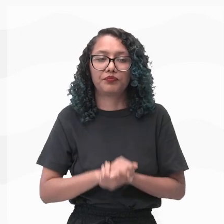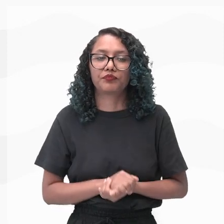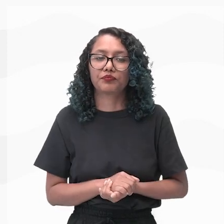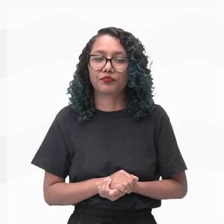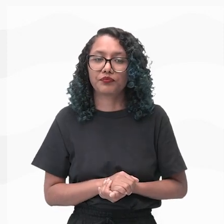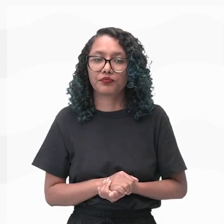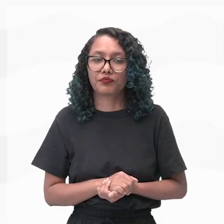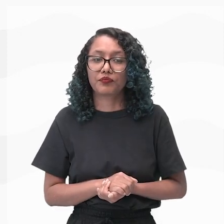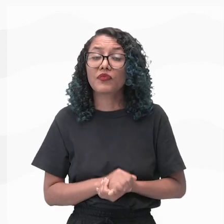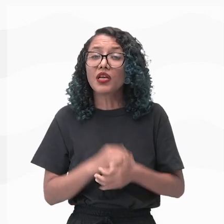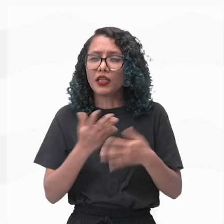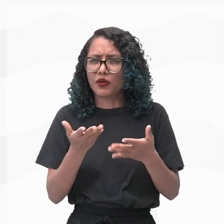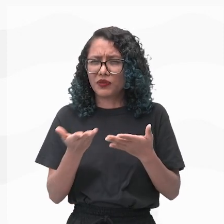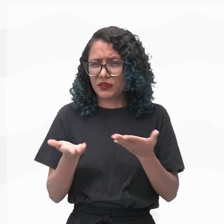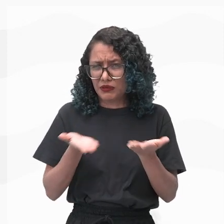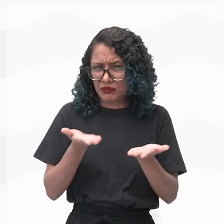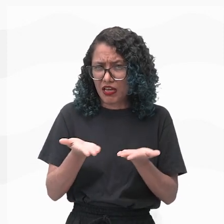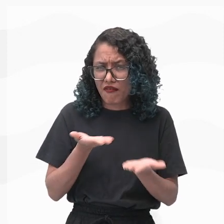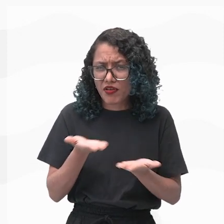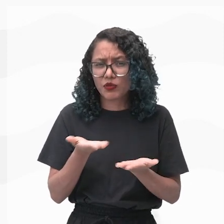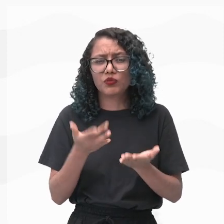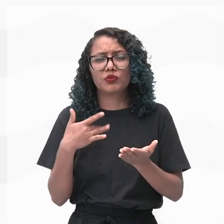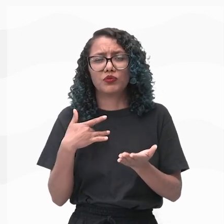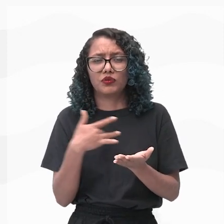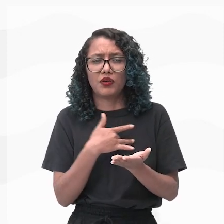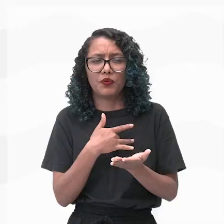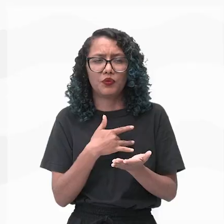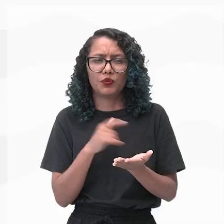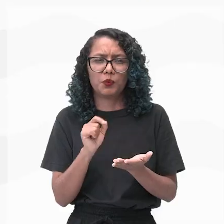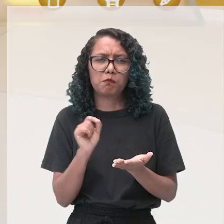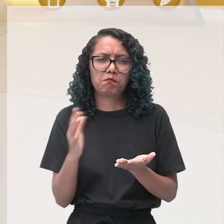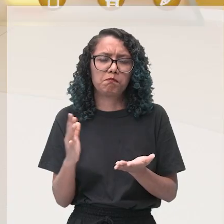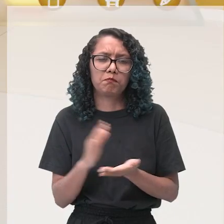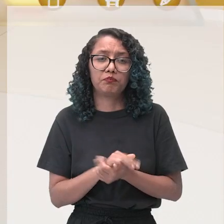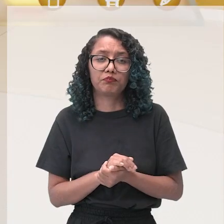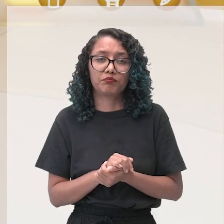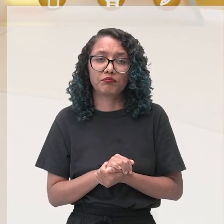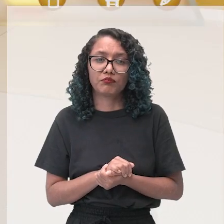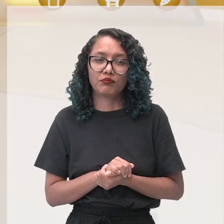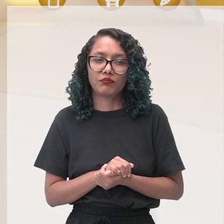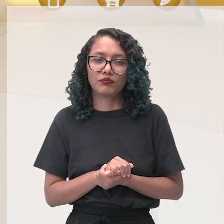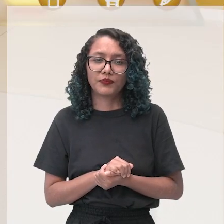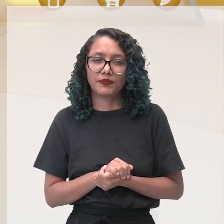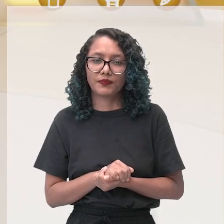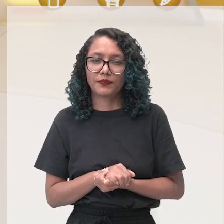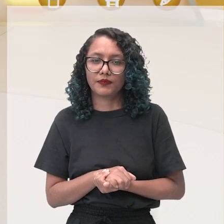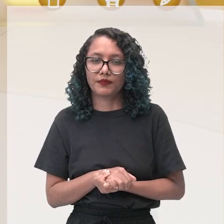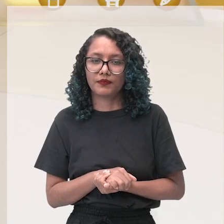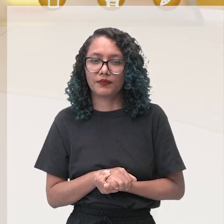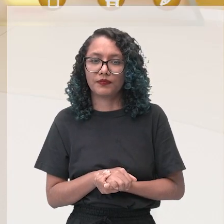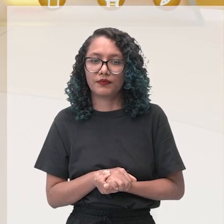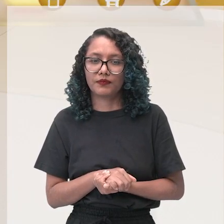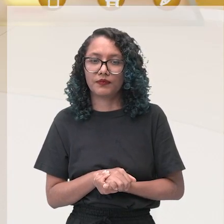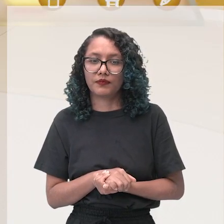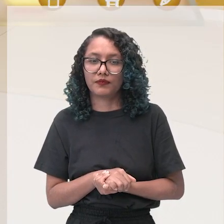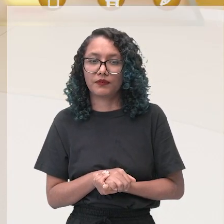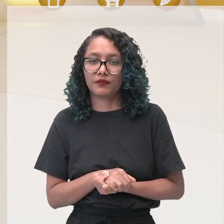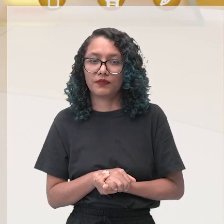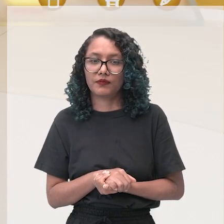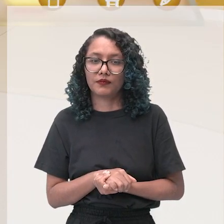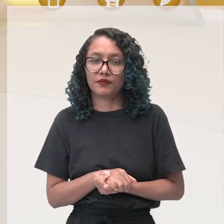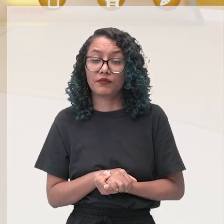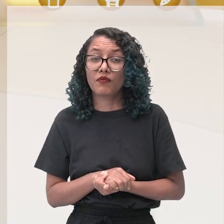saúde. Afinal de contas, né, somos todos, né, sobreviventes de um